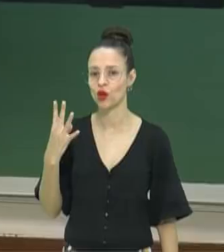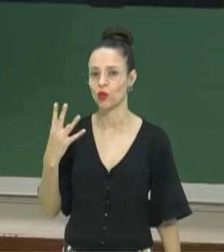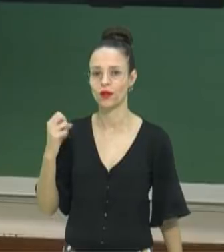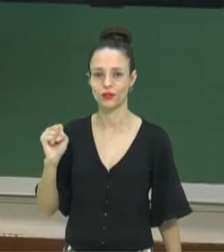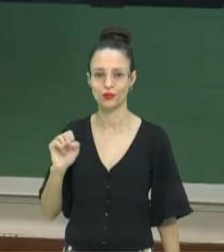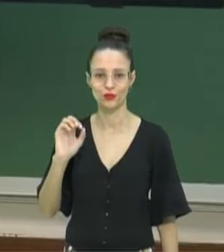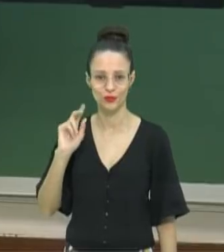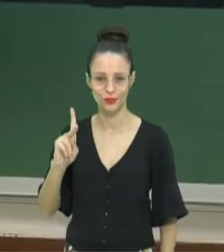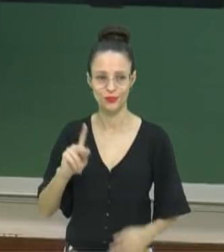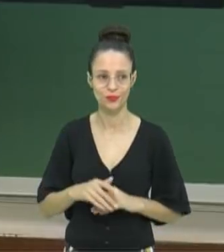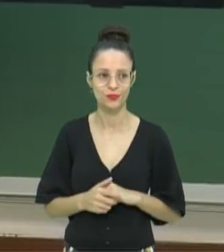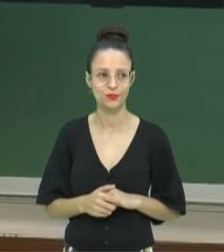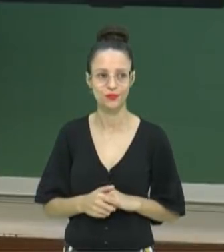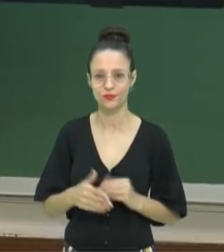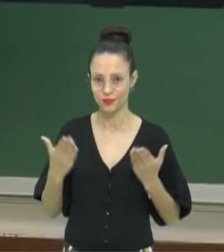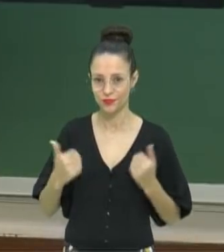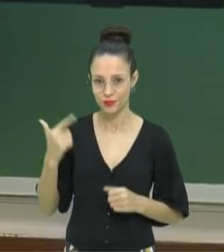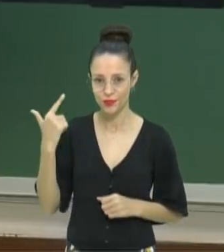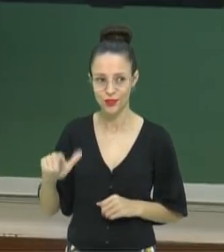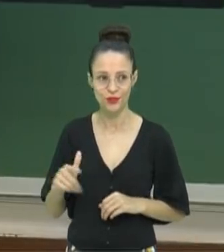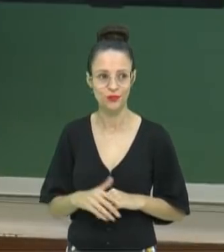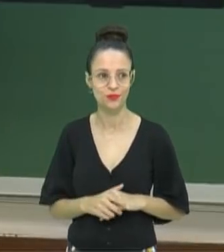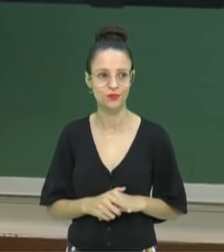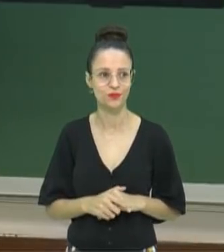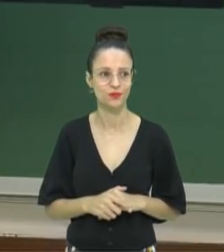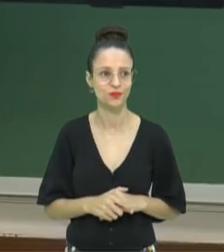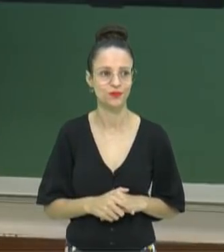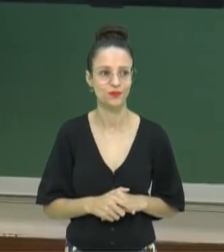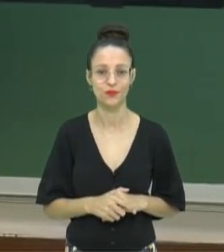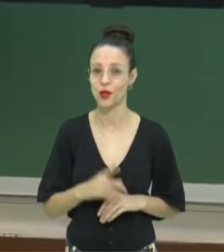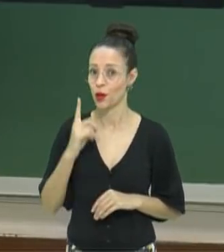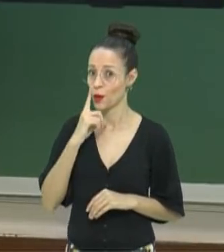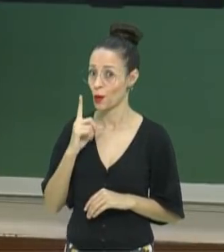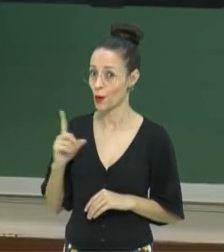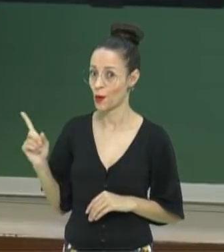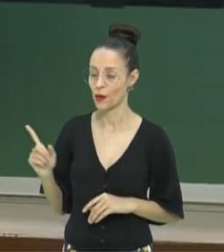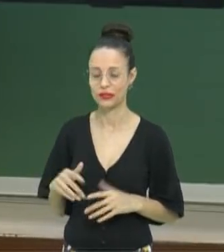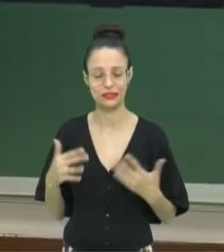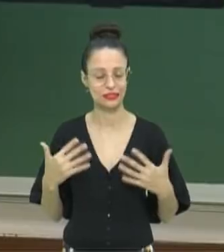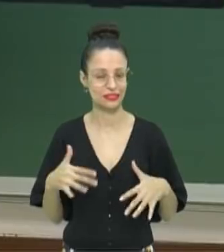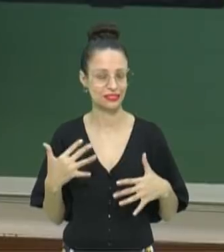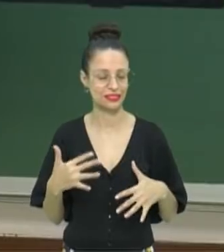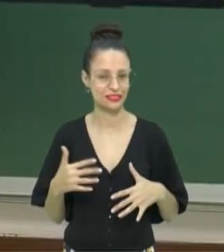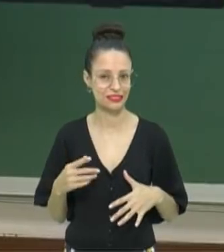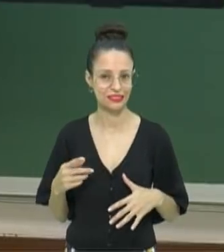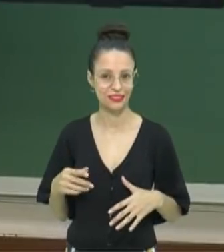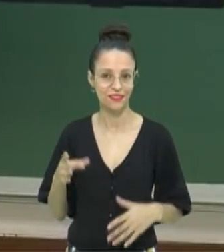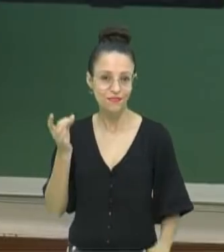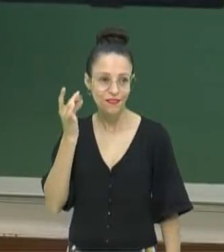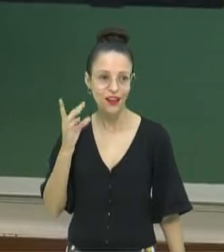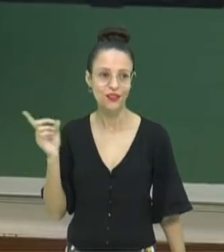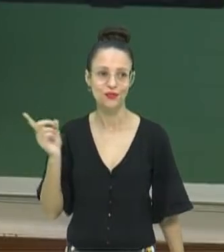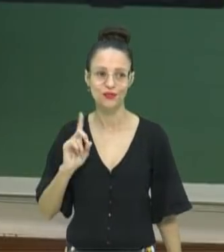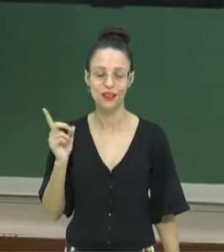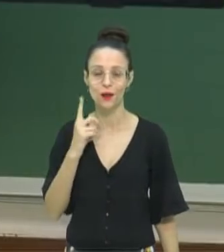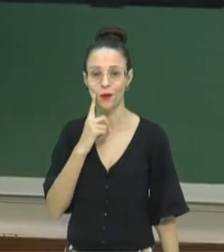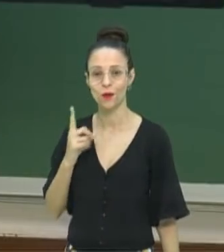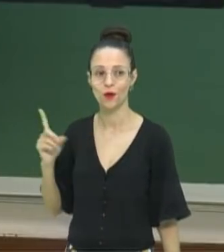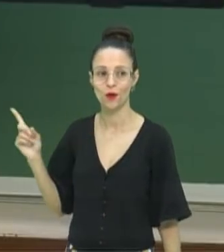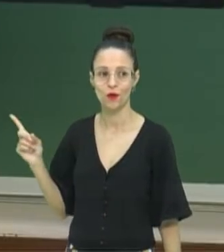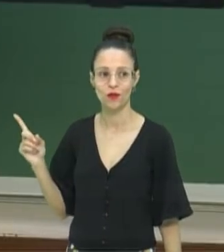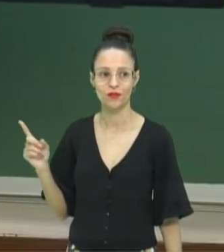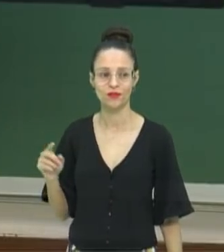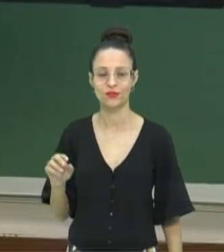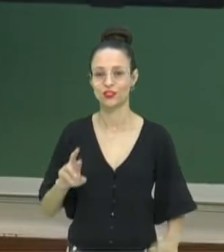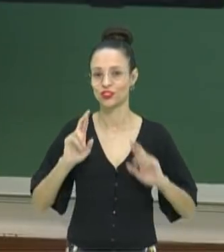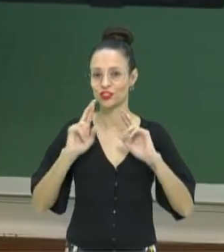ok? Vamos pro próximo? O próximo já não é tão molezinho assim, hein? Uma figura